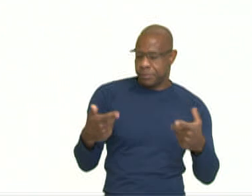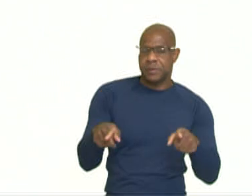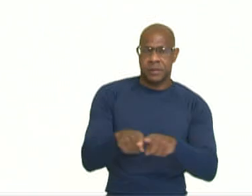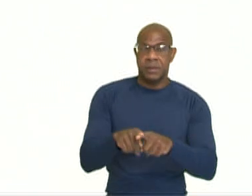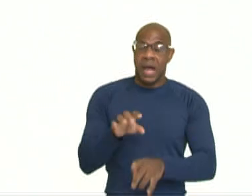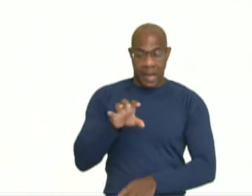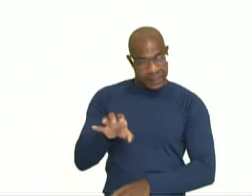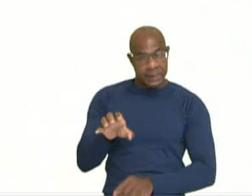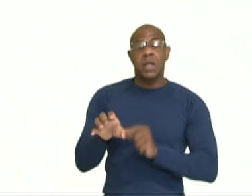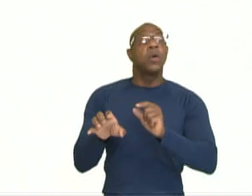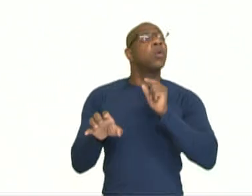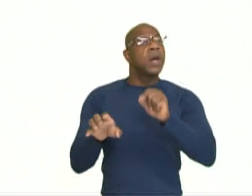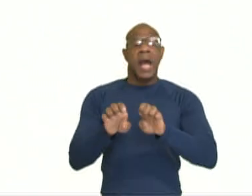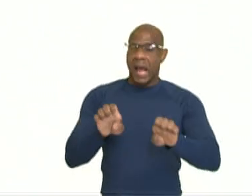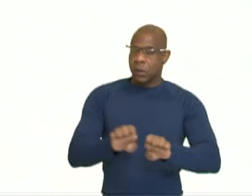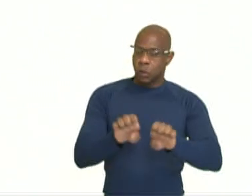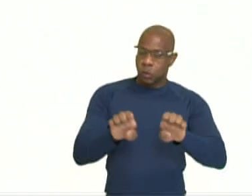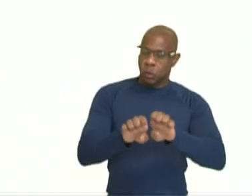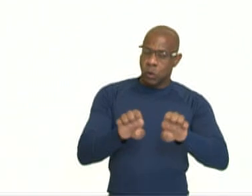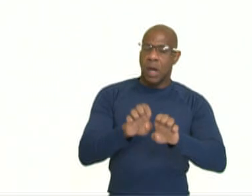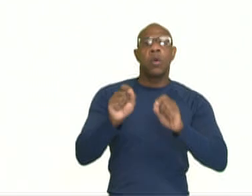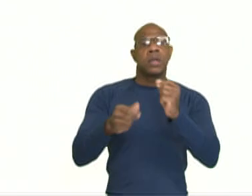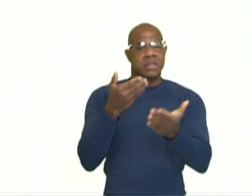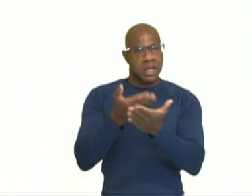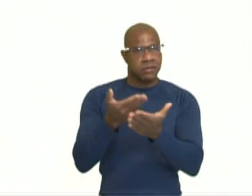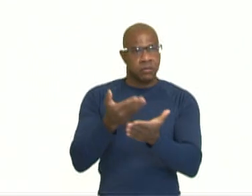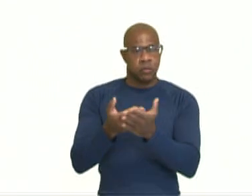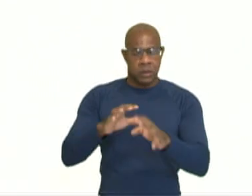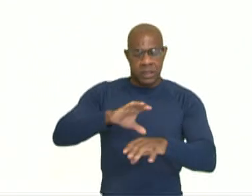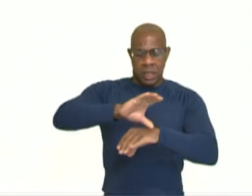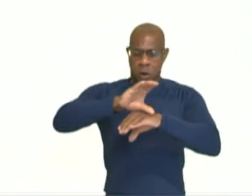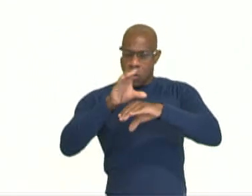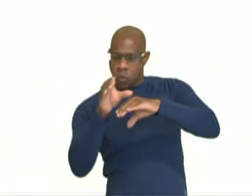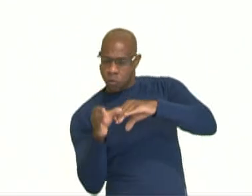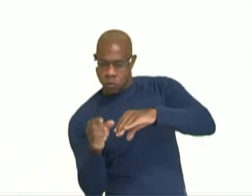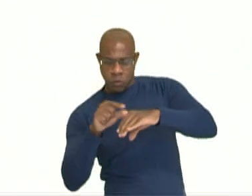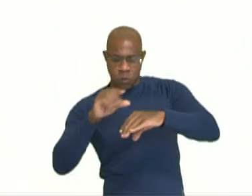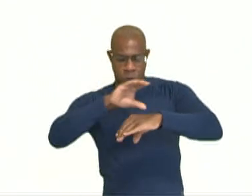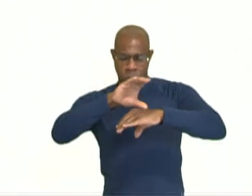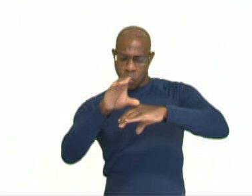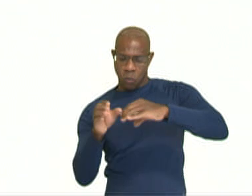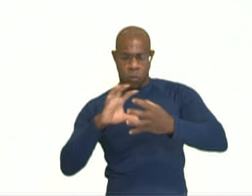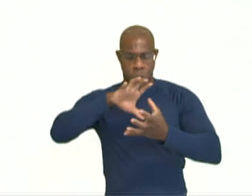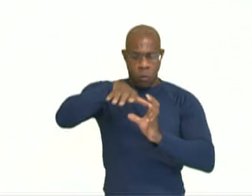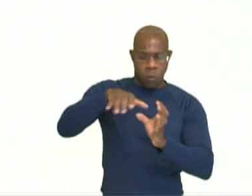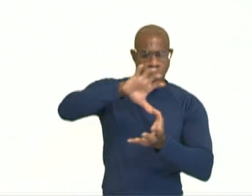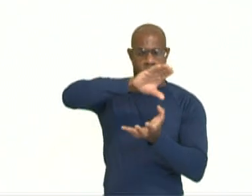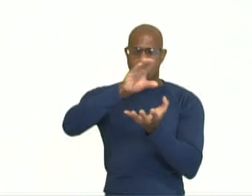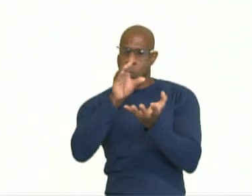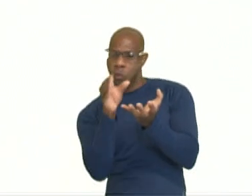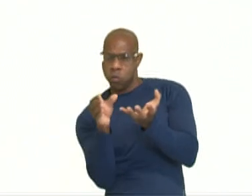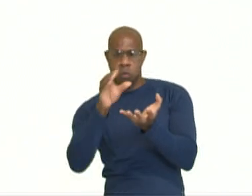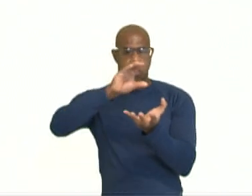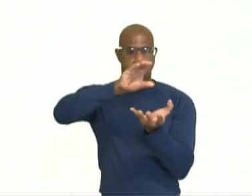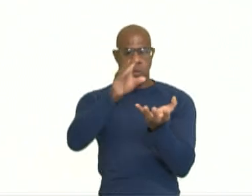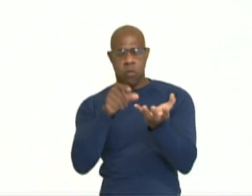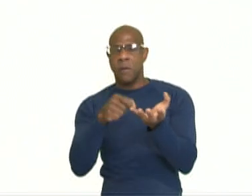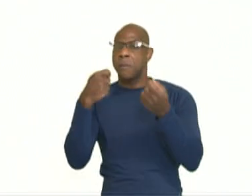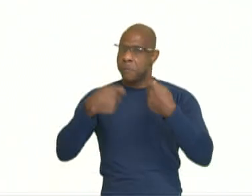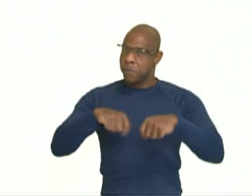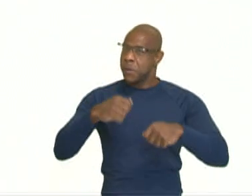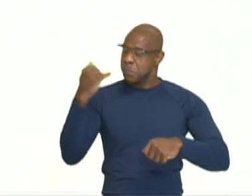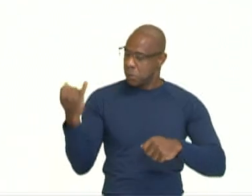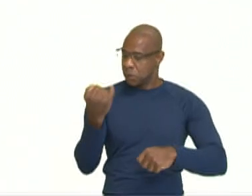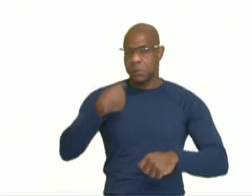dessa forma, a estruturação e estudo da crosta terrestre se faz de maneira efetiva e necessária em toda a nossa